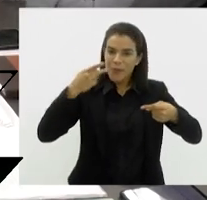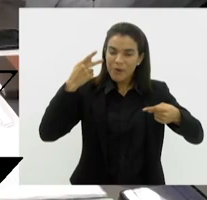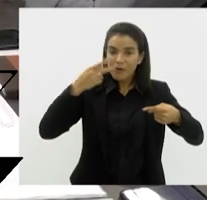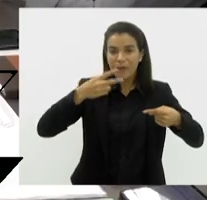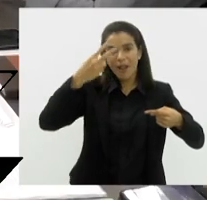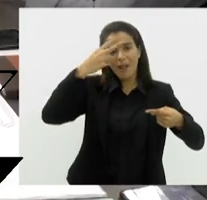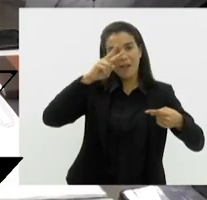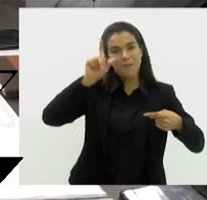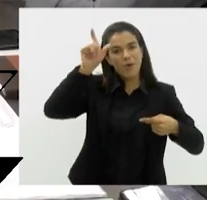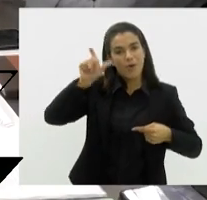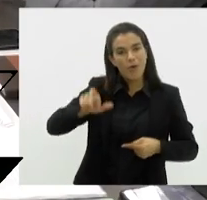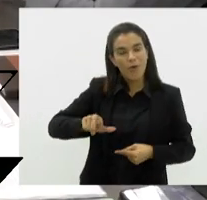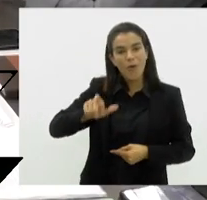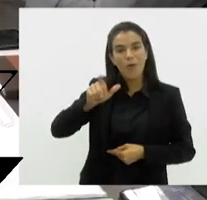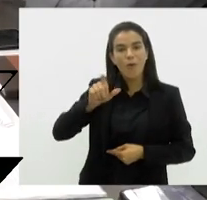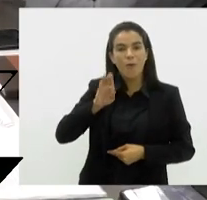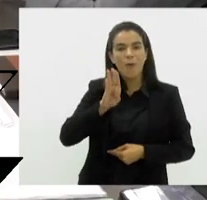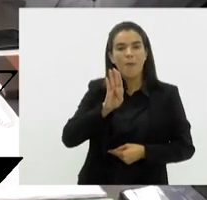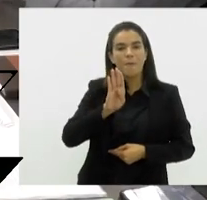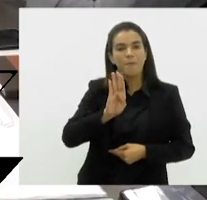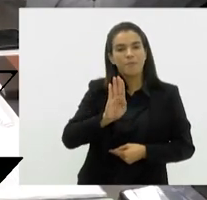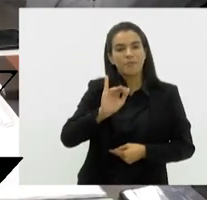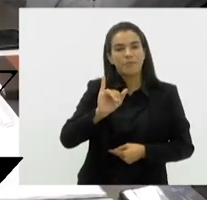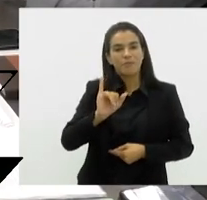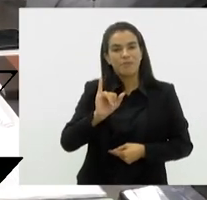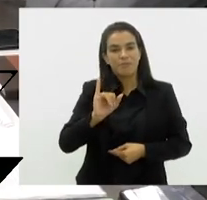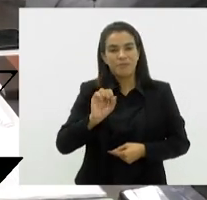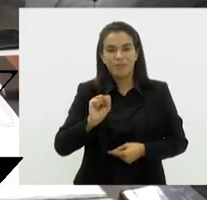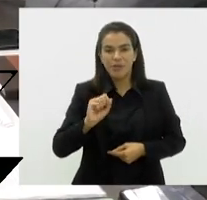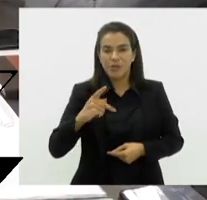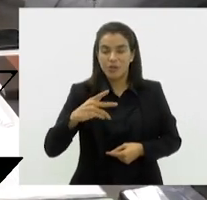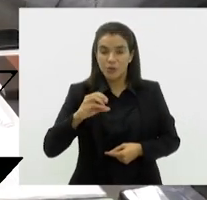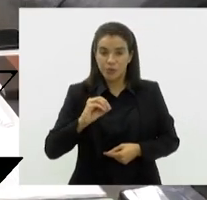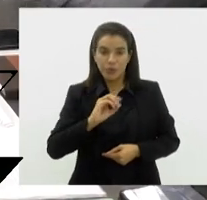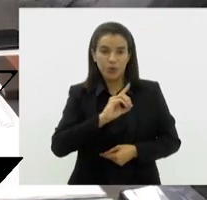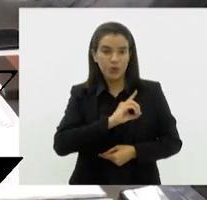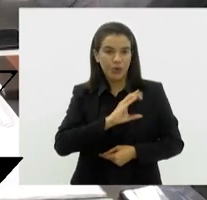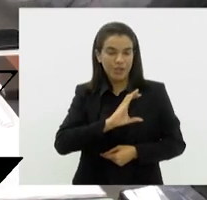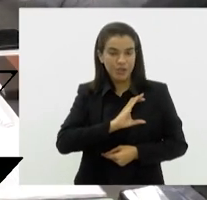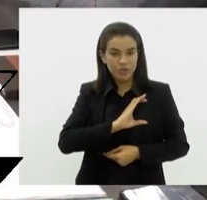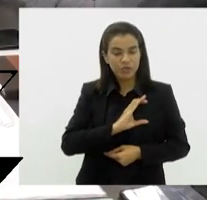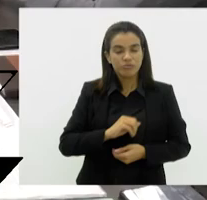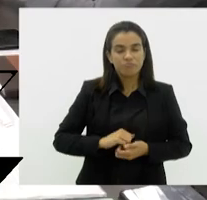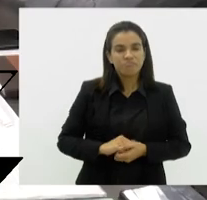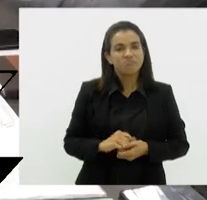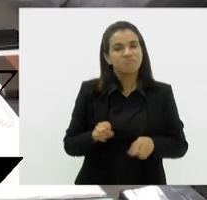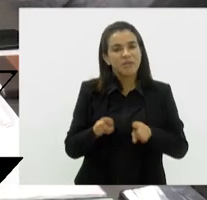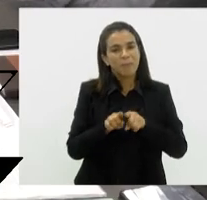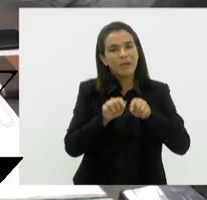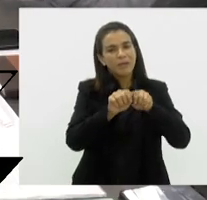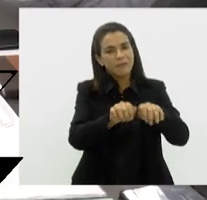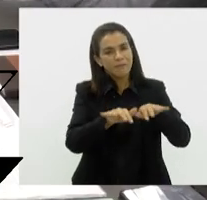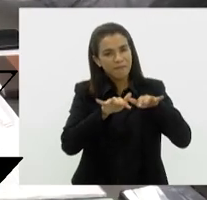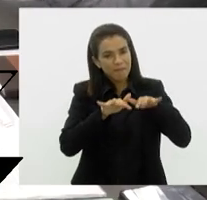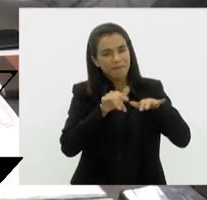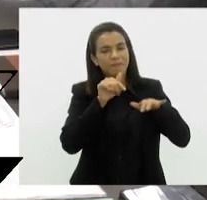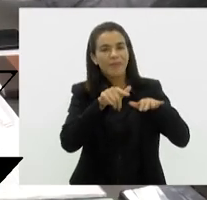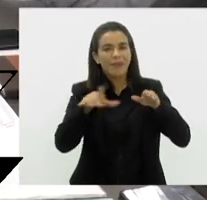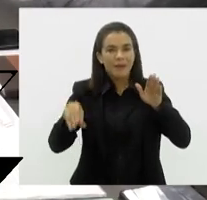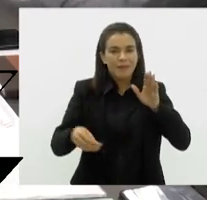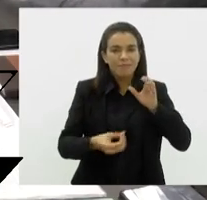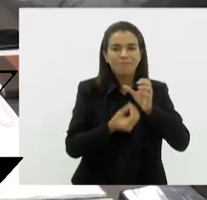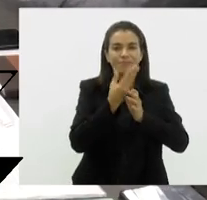esse importante bispo lá de Caxias. Em relação ao deputado Luiz Paulo, a gente pode depois no plenário, deputado Luiz Paulo, fazer alguma